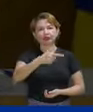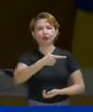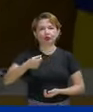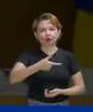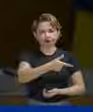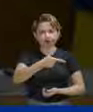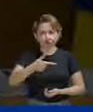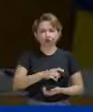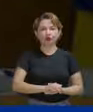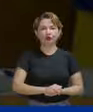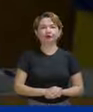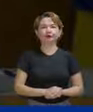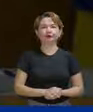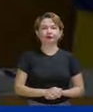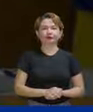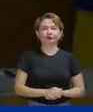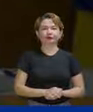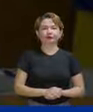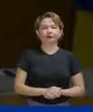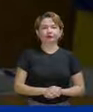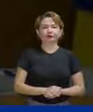0608.65/2022, prestação de contas